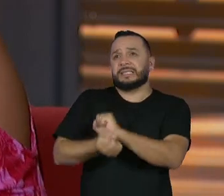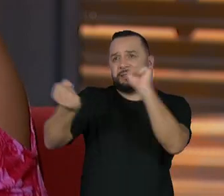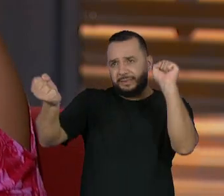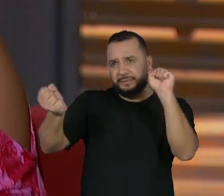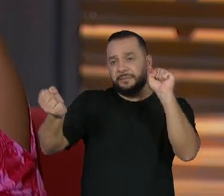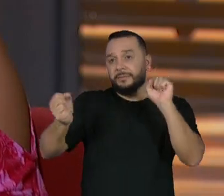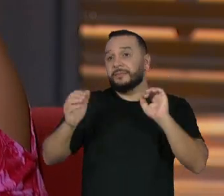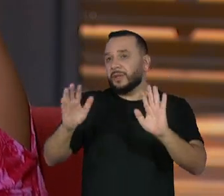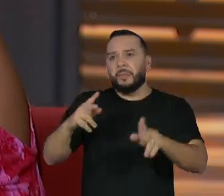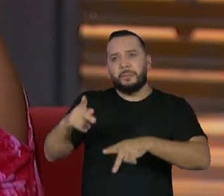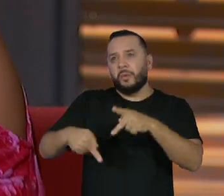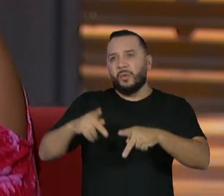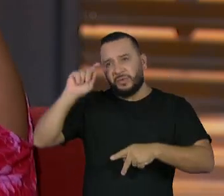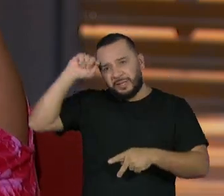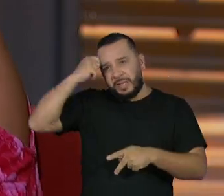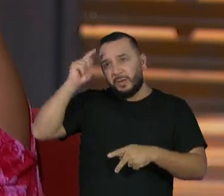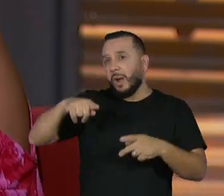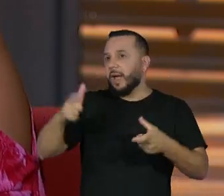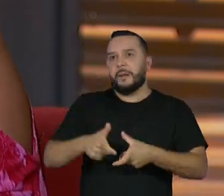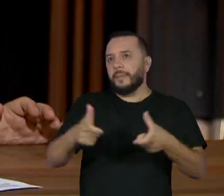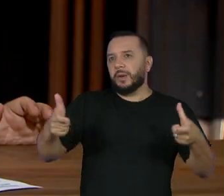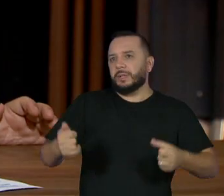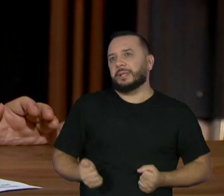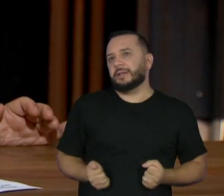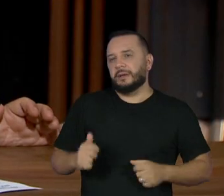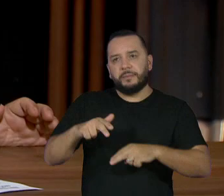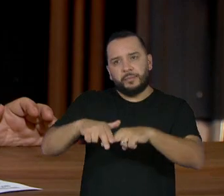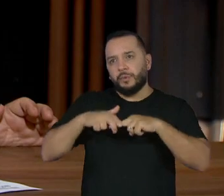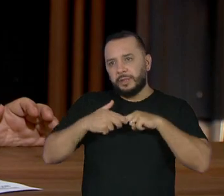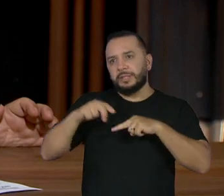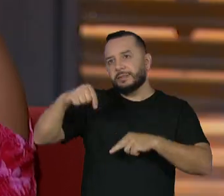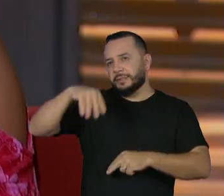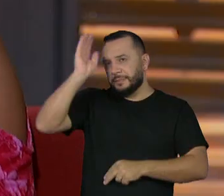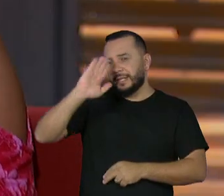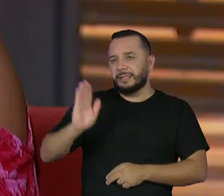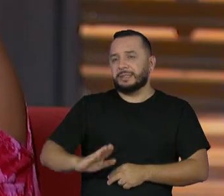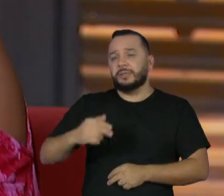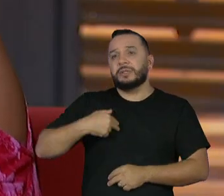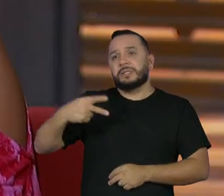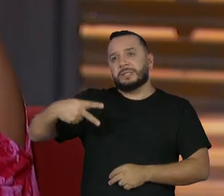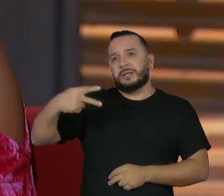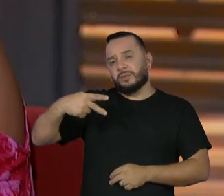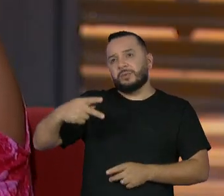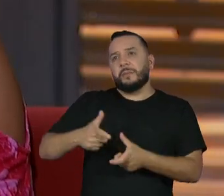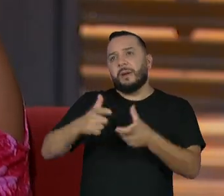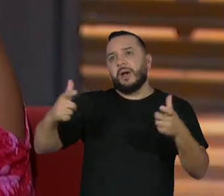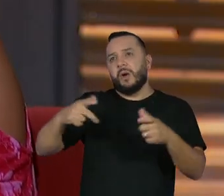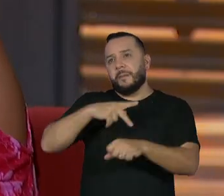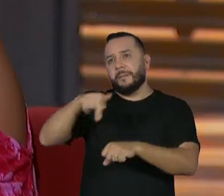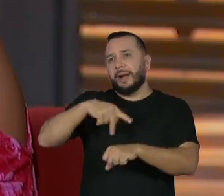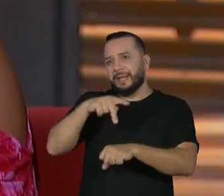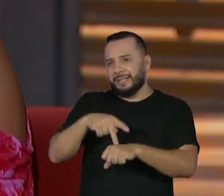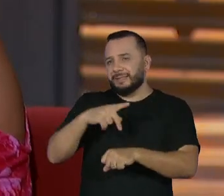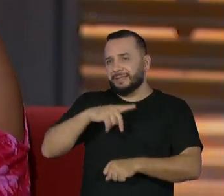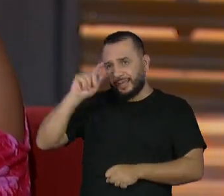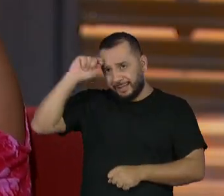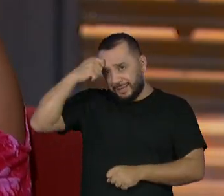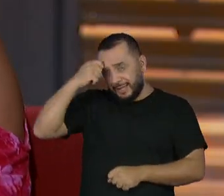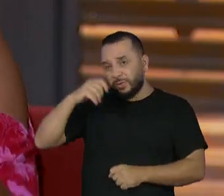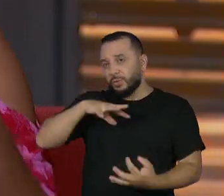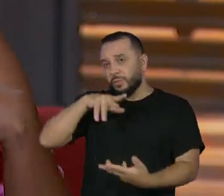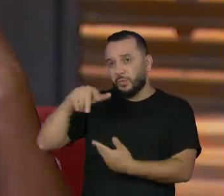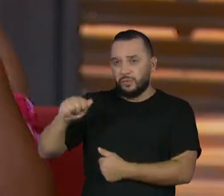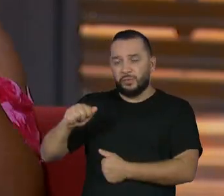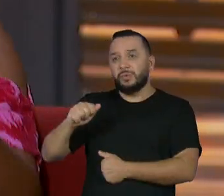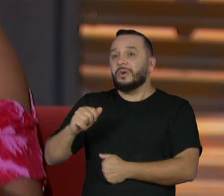era a maioria. E assim, não é à toa que o Brasil é o 2º maior país com o número de população negra do mundo. É